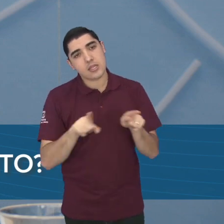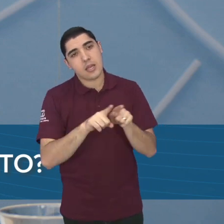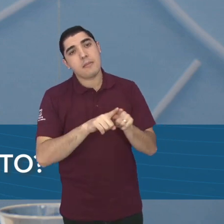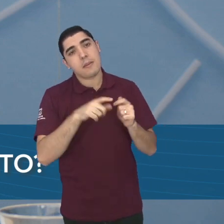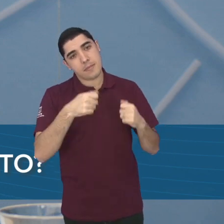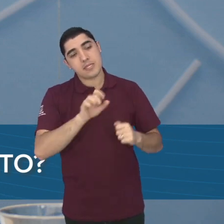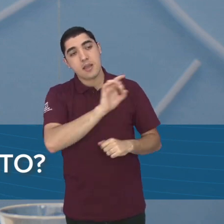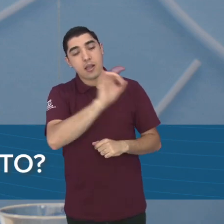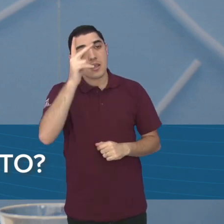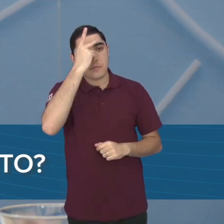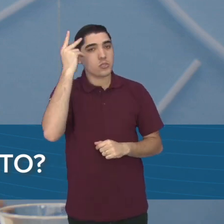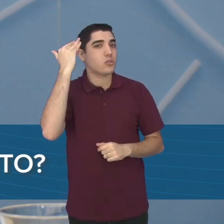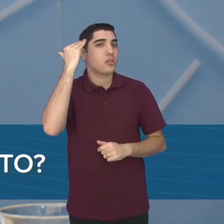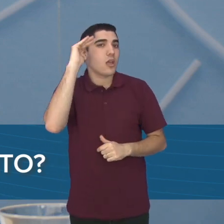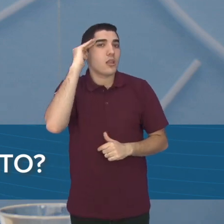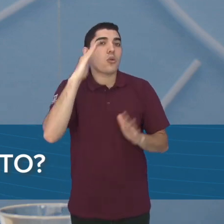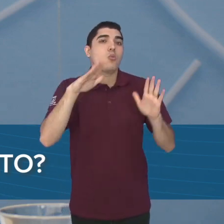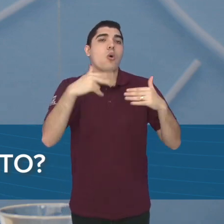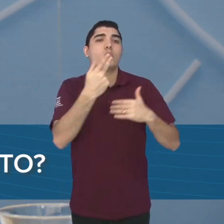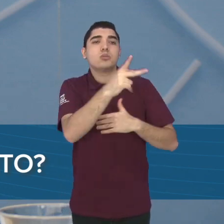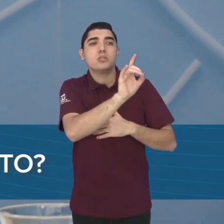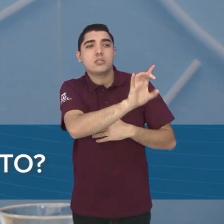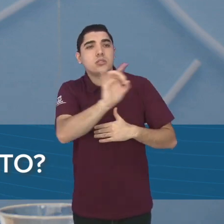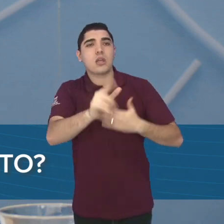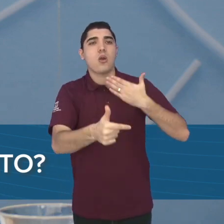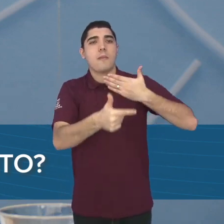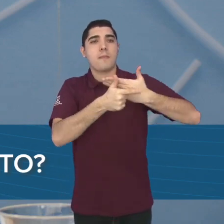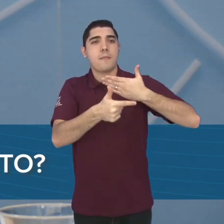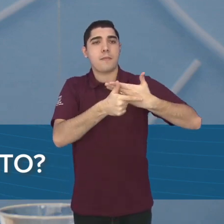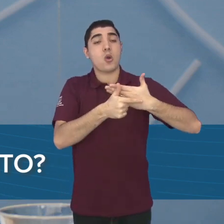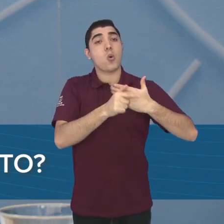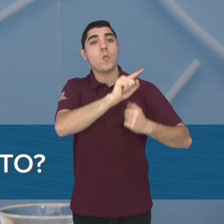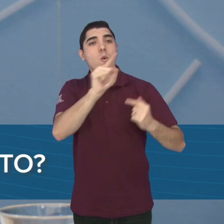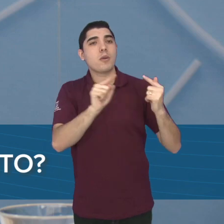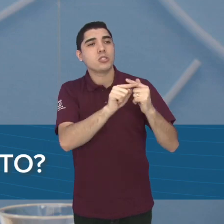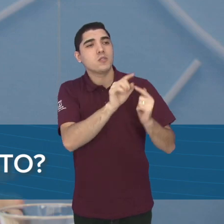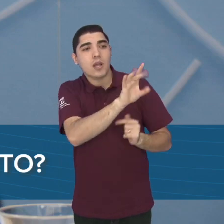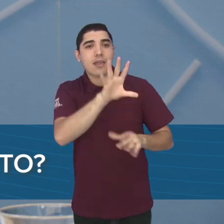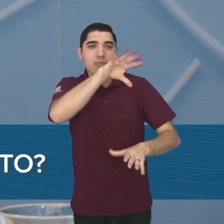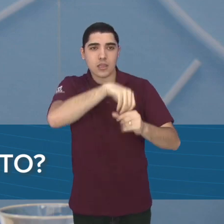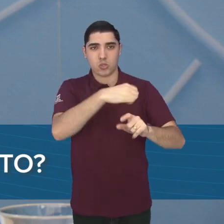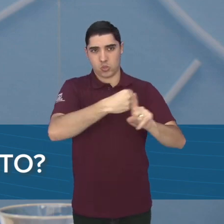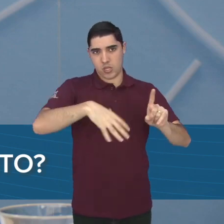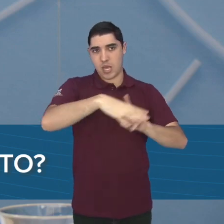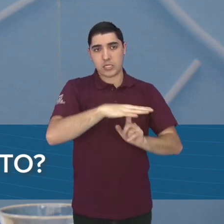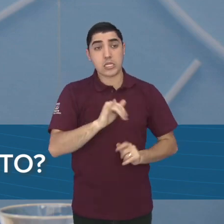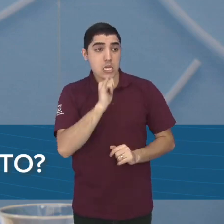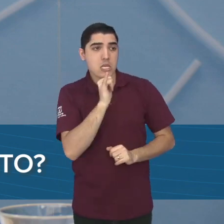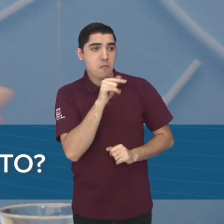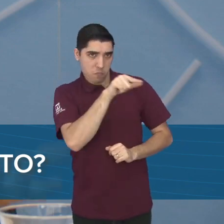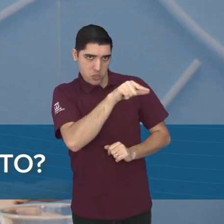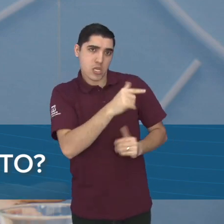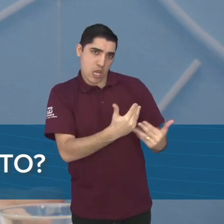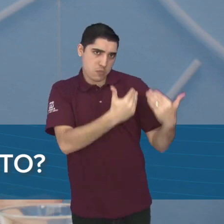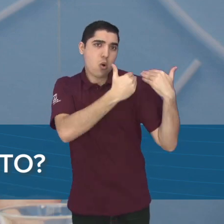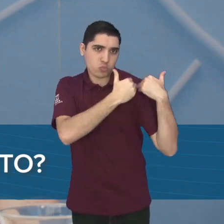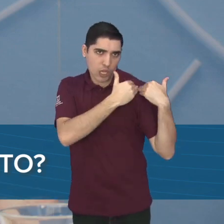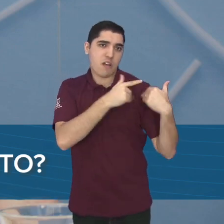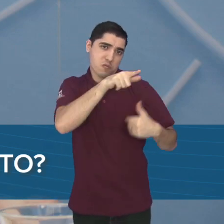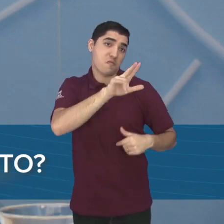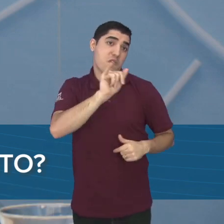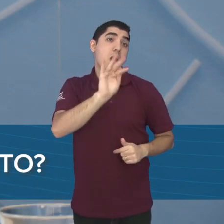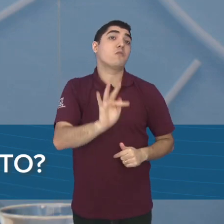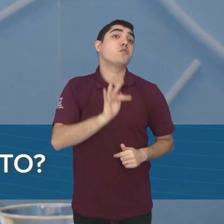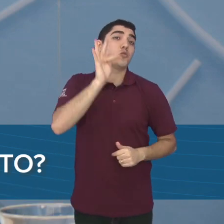né? Porque falar que somente o sujeito é responsável pelo que vai acontecer com ele, ok, muito